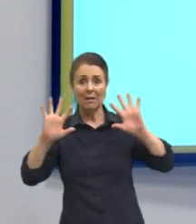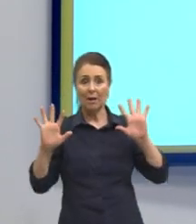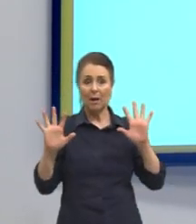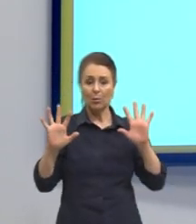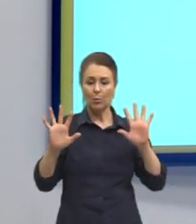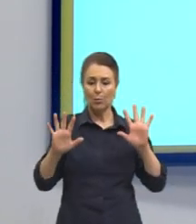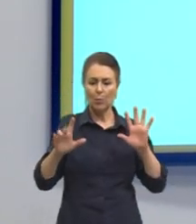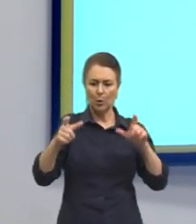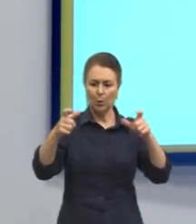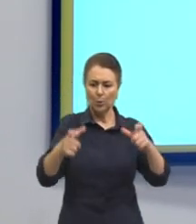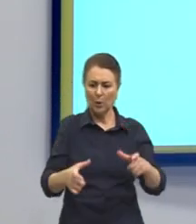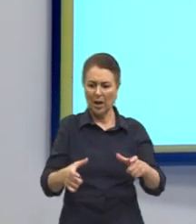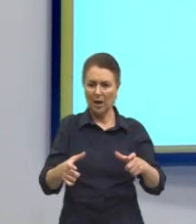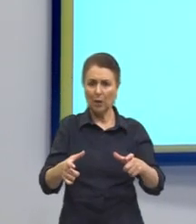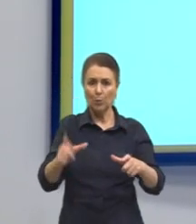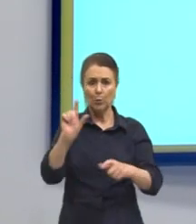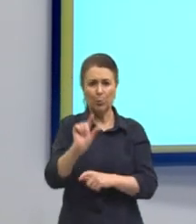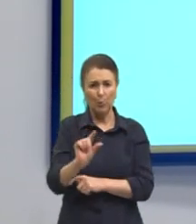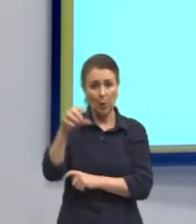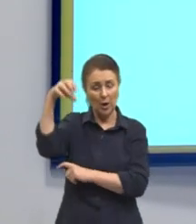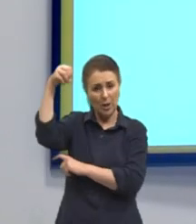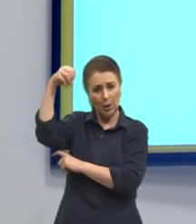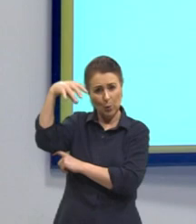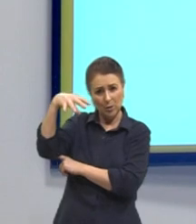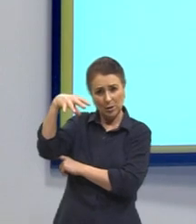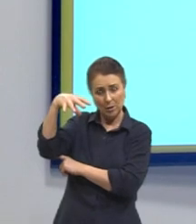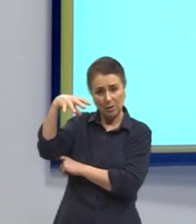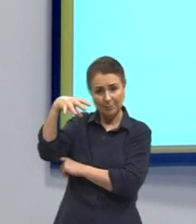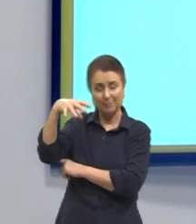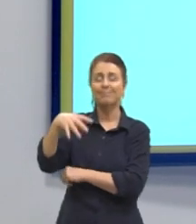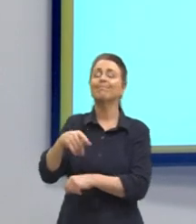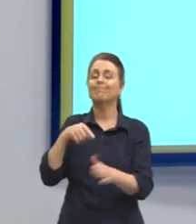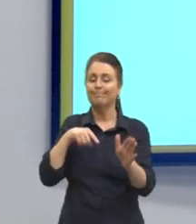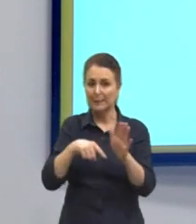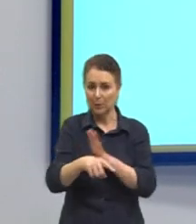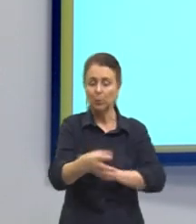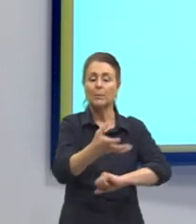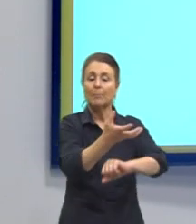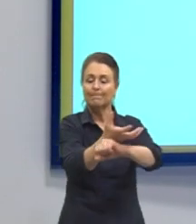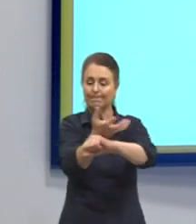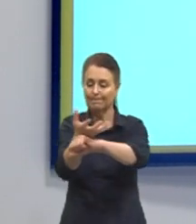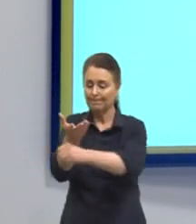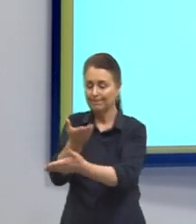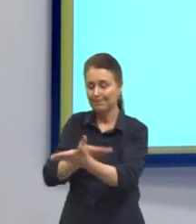pronto É isso aí então gente essa questão bem interdisciplinar mesmo